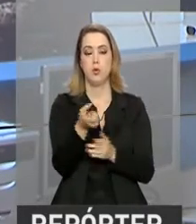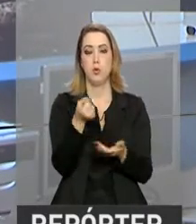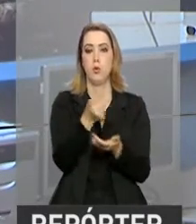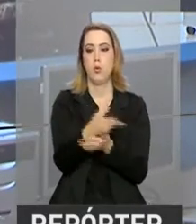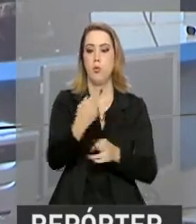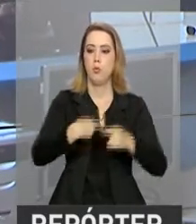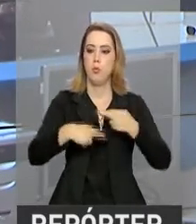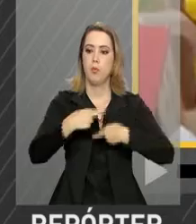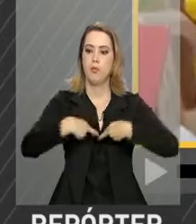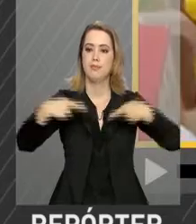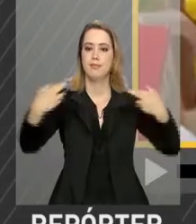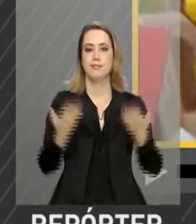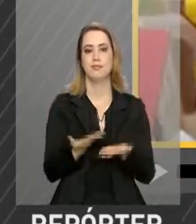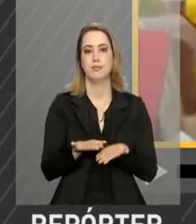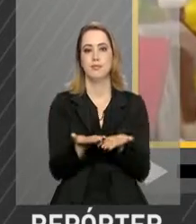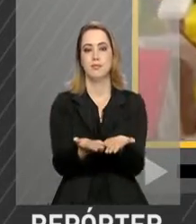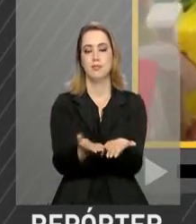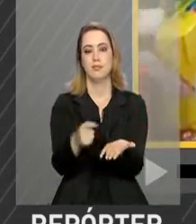das crianças.